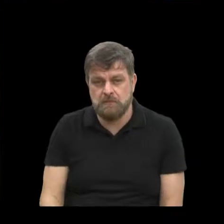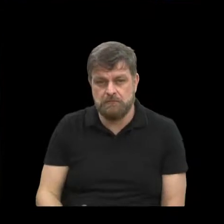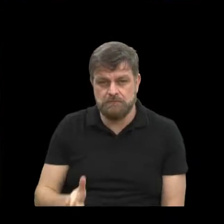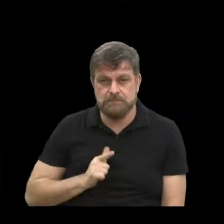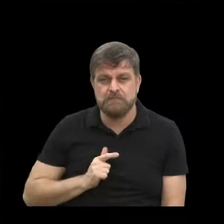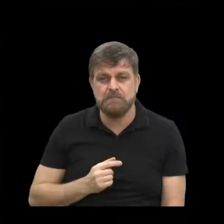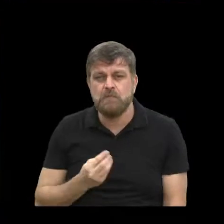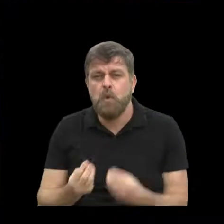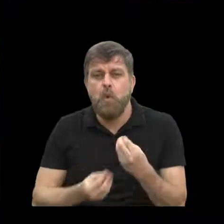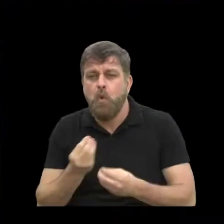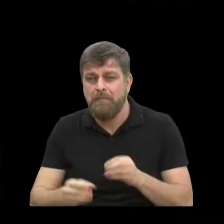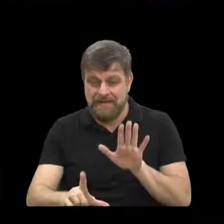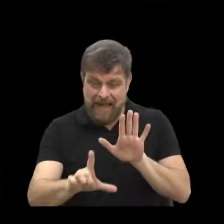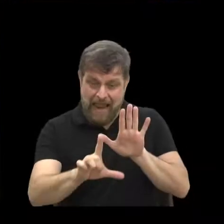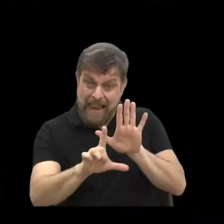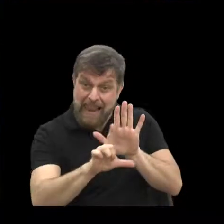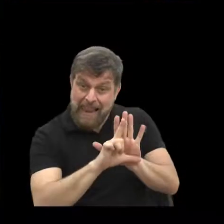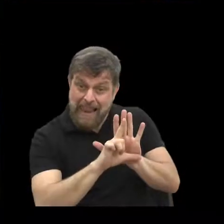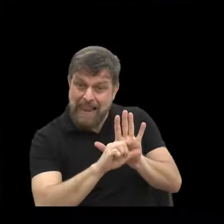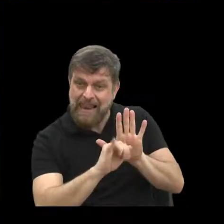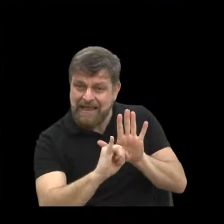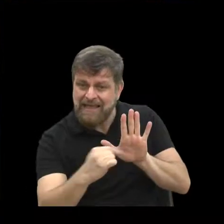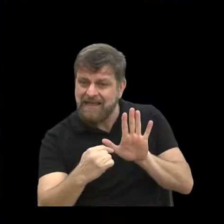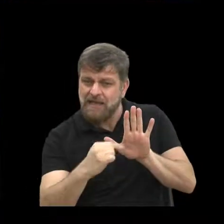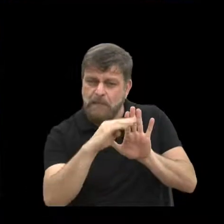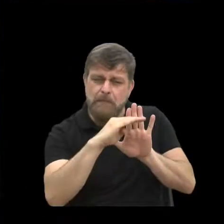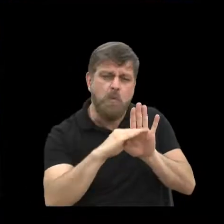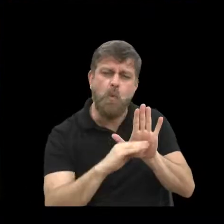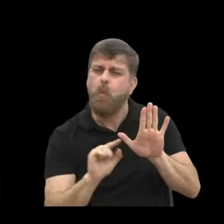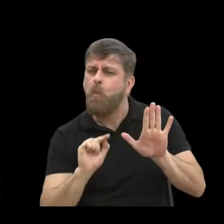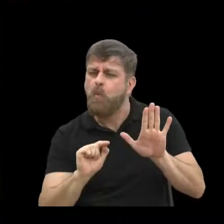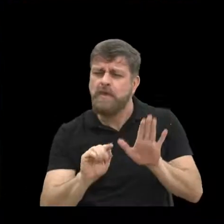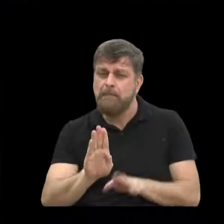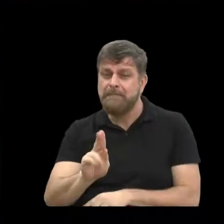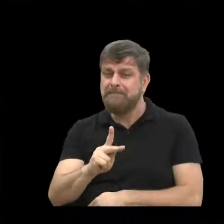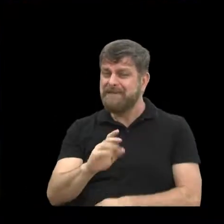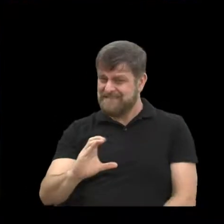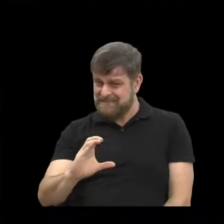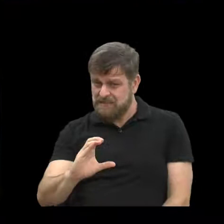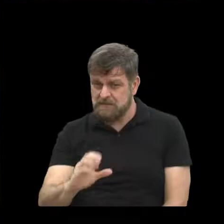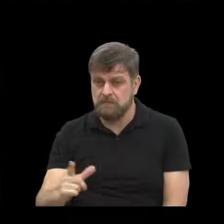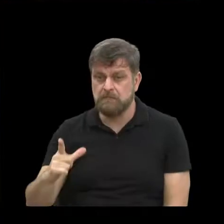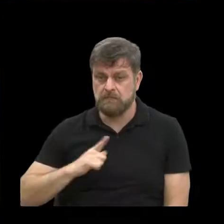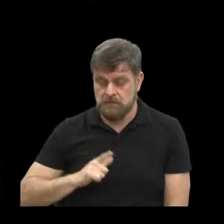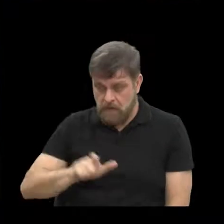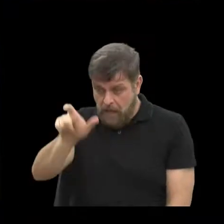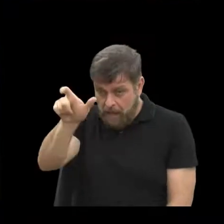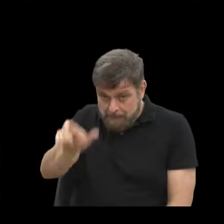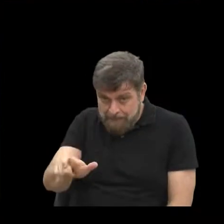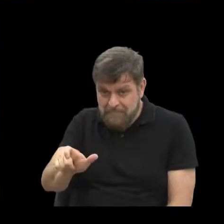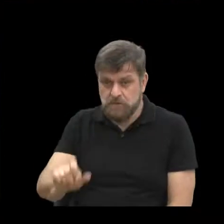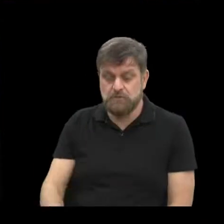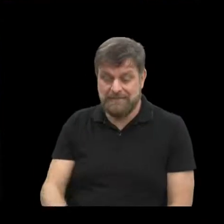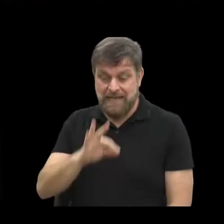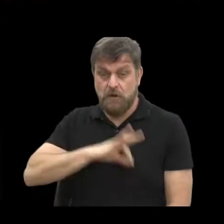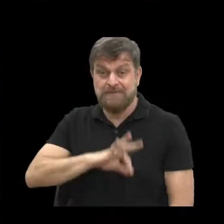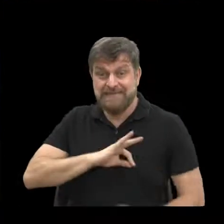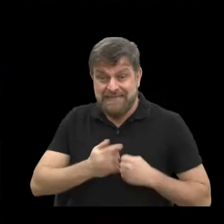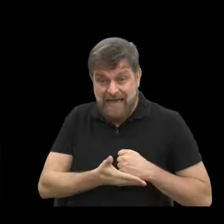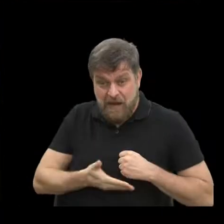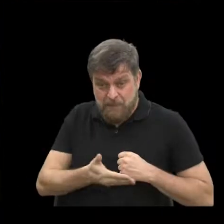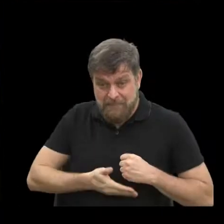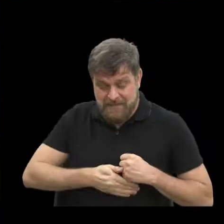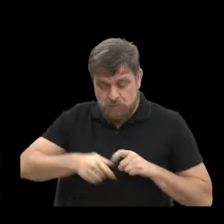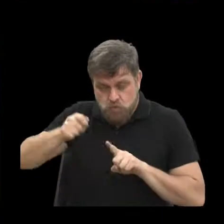na letra da lei, né? O que é o benefício de prestação continuada? É a garantia de um salário mínimo mensal